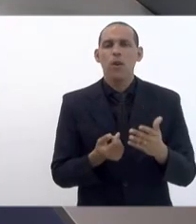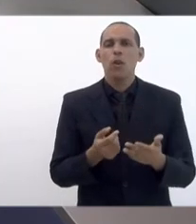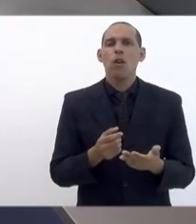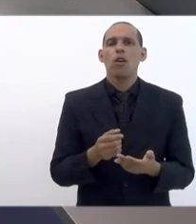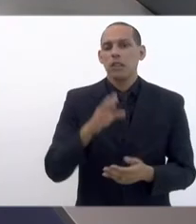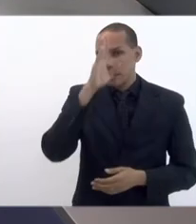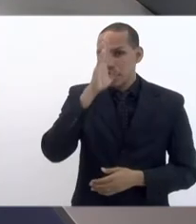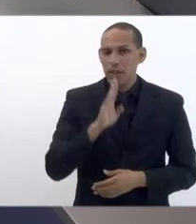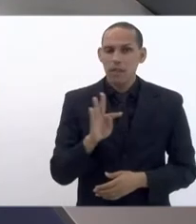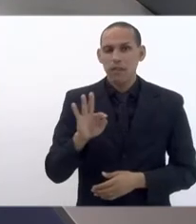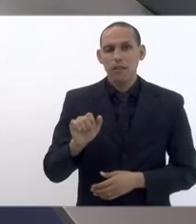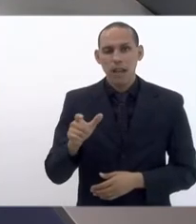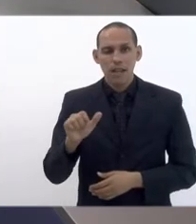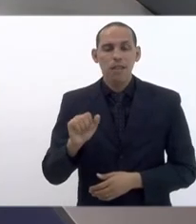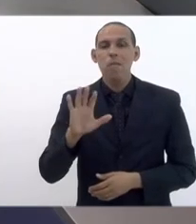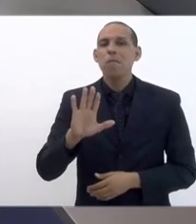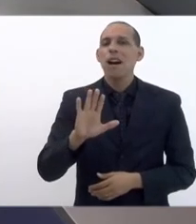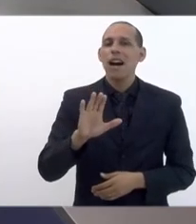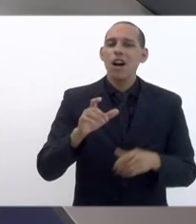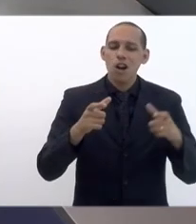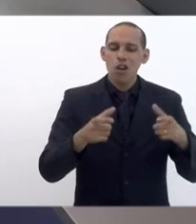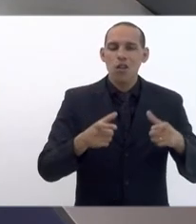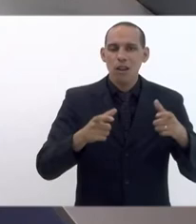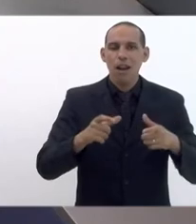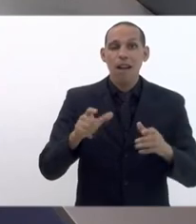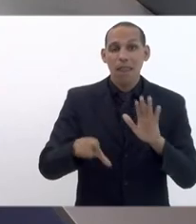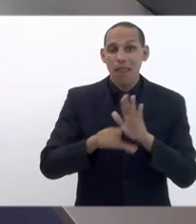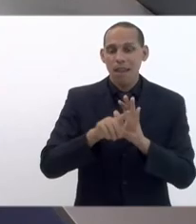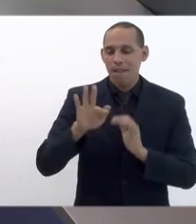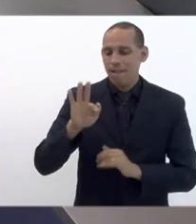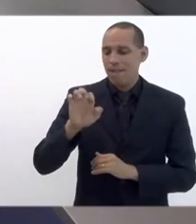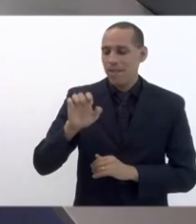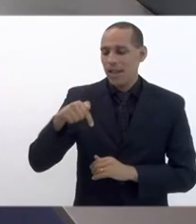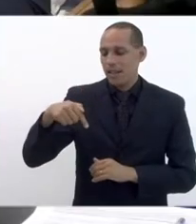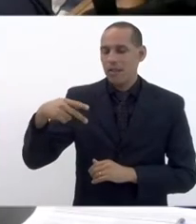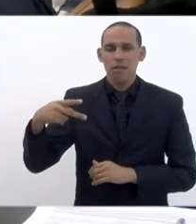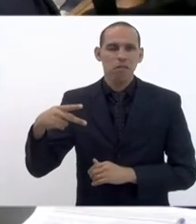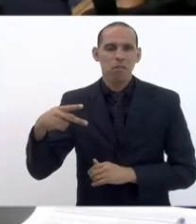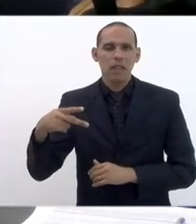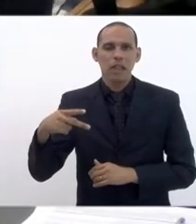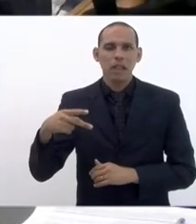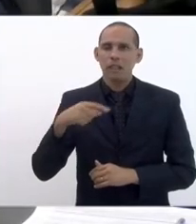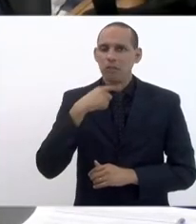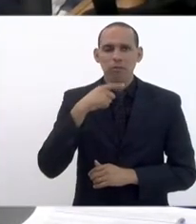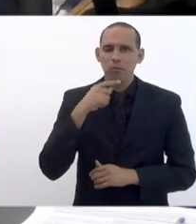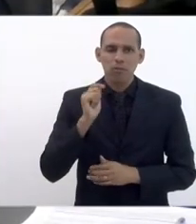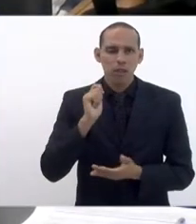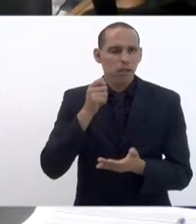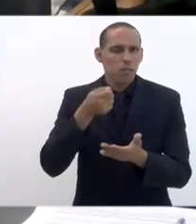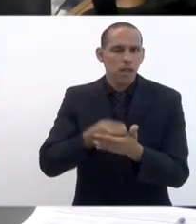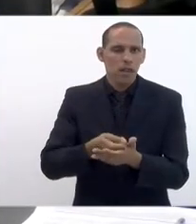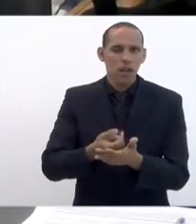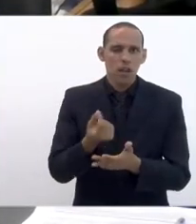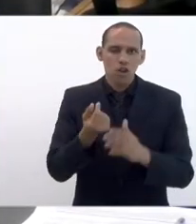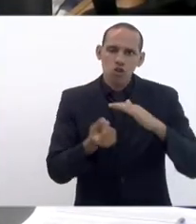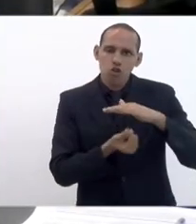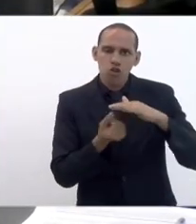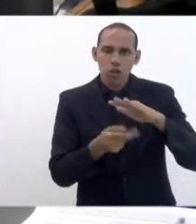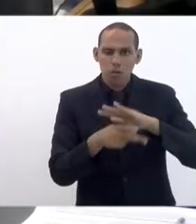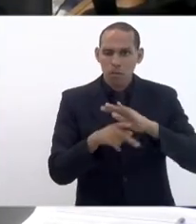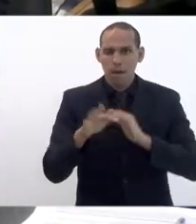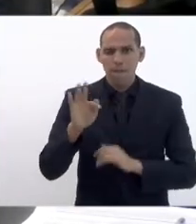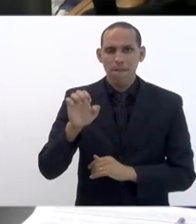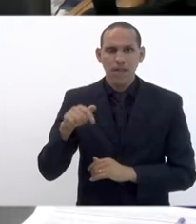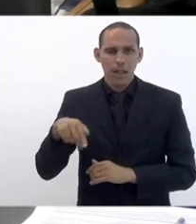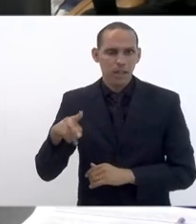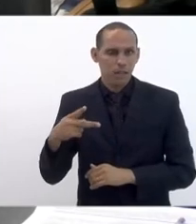o local que ele aponta, na lei que cria o FECP, não admite a possibilidade de custear com o recurso do FECP a